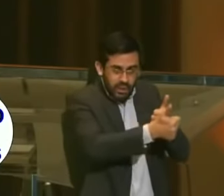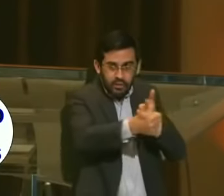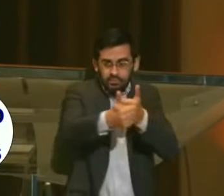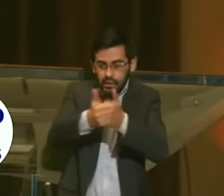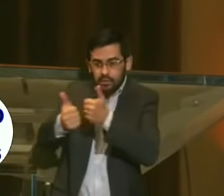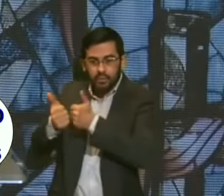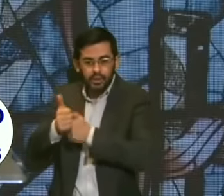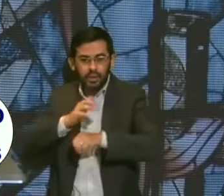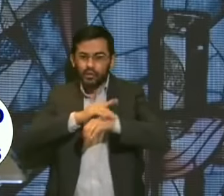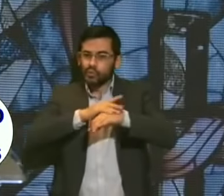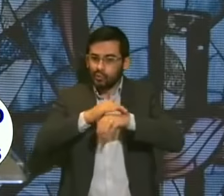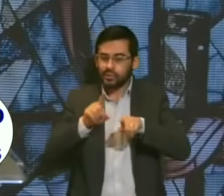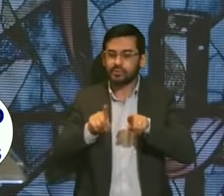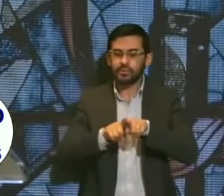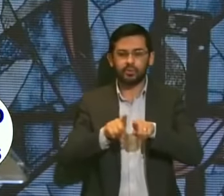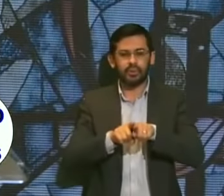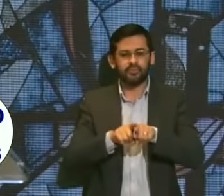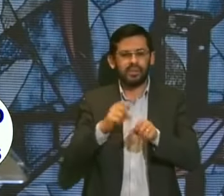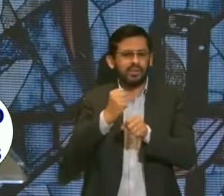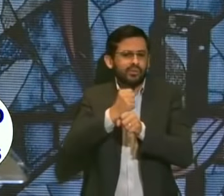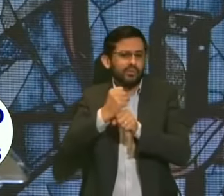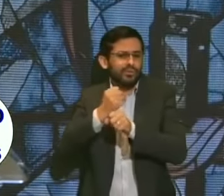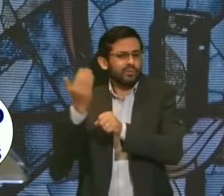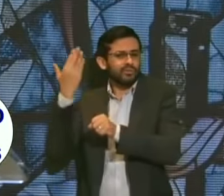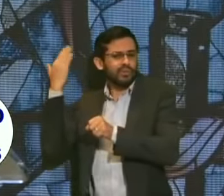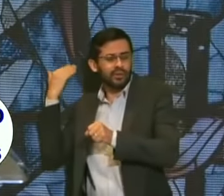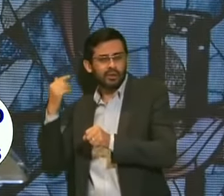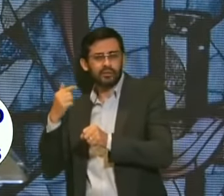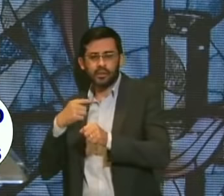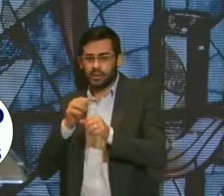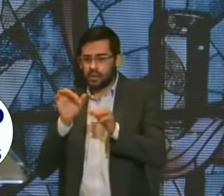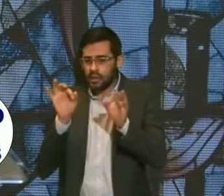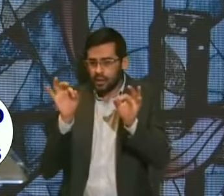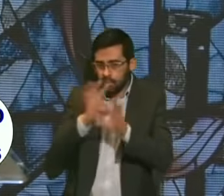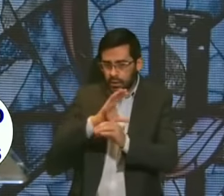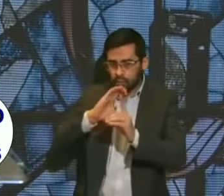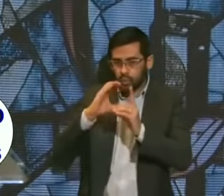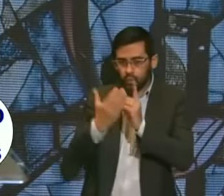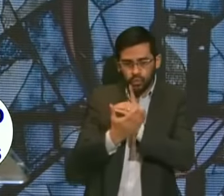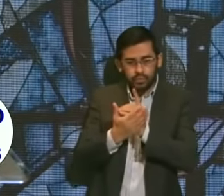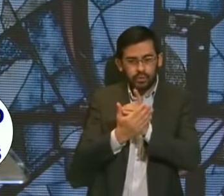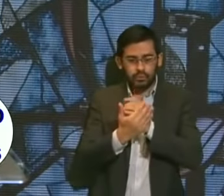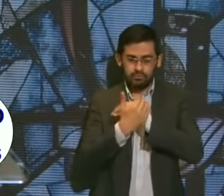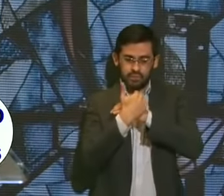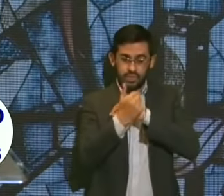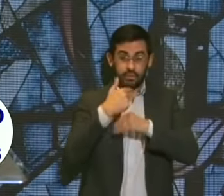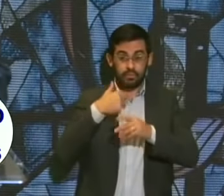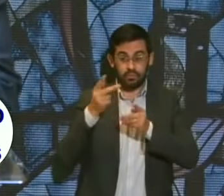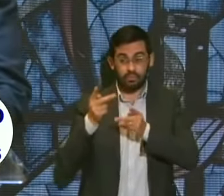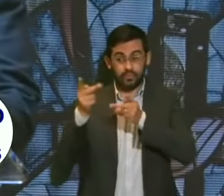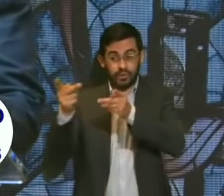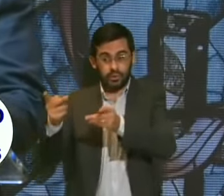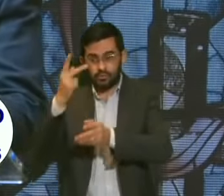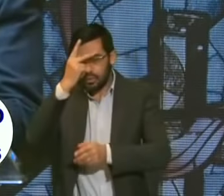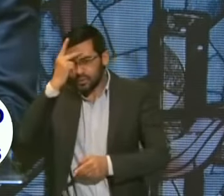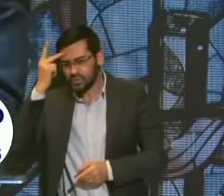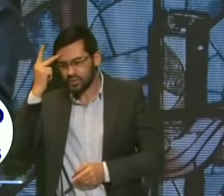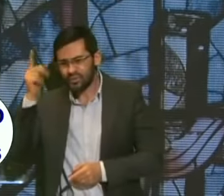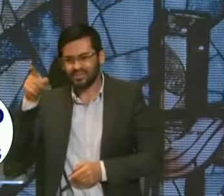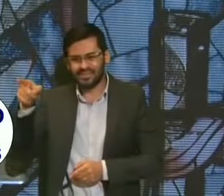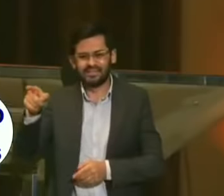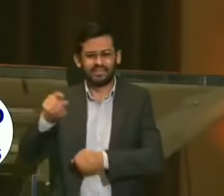doente. Anos atrás eu me lembro que no final de um culto eu fui chamado para visitar uma pessoa que estava